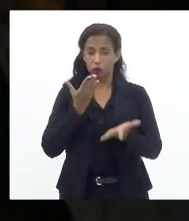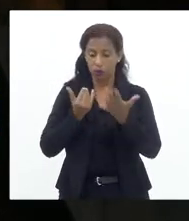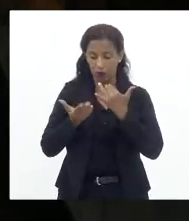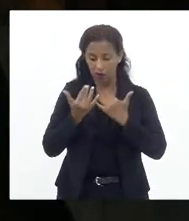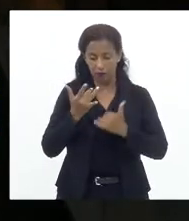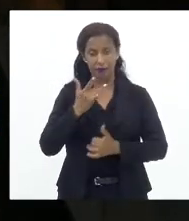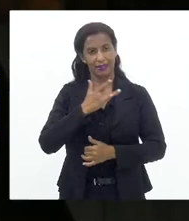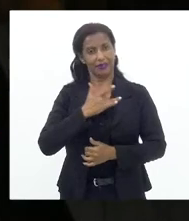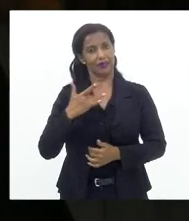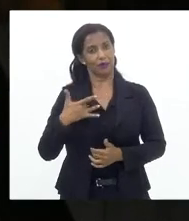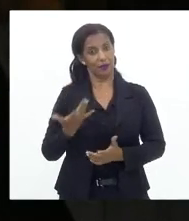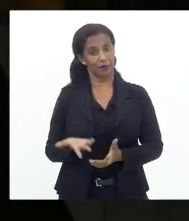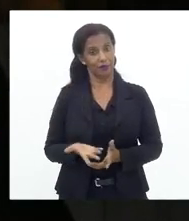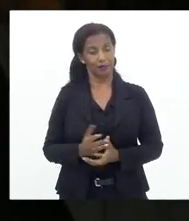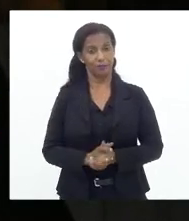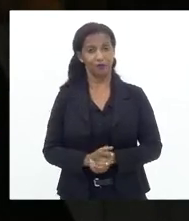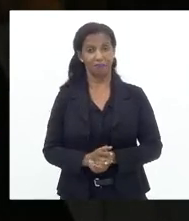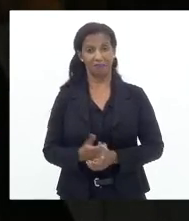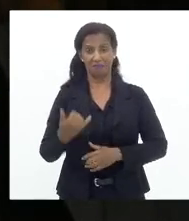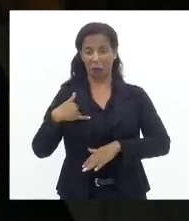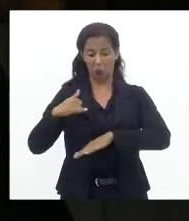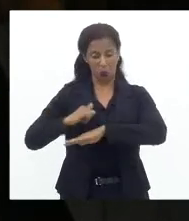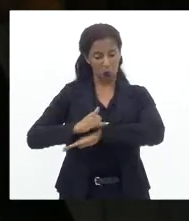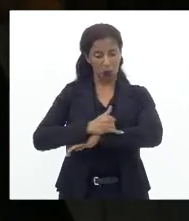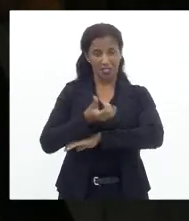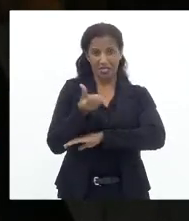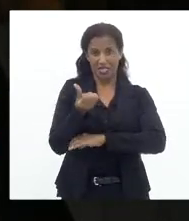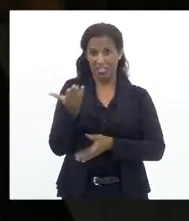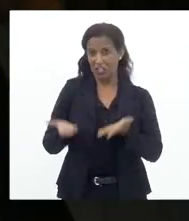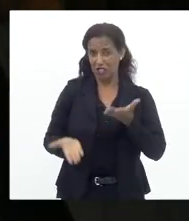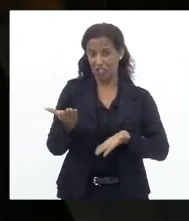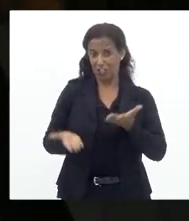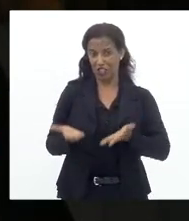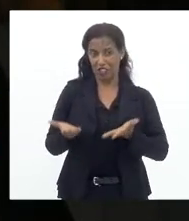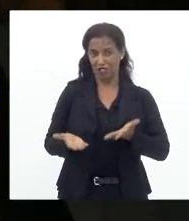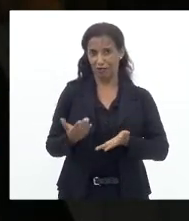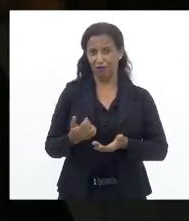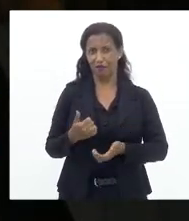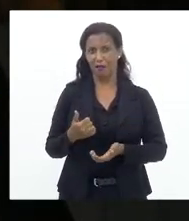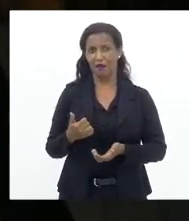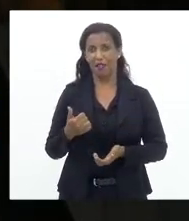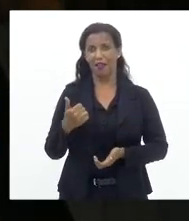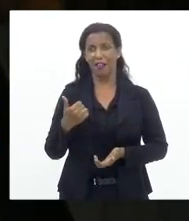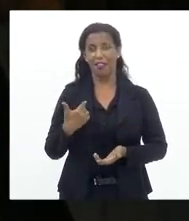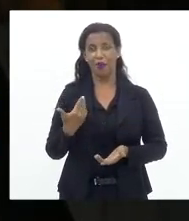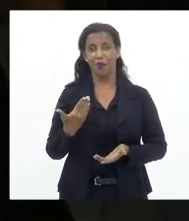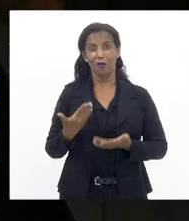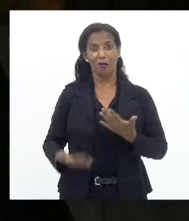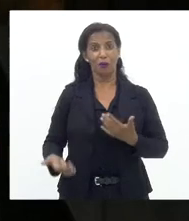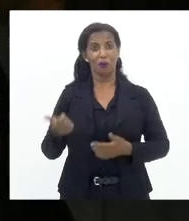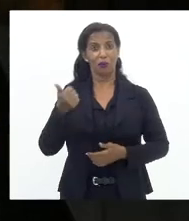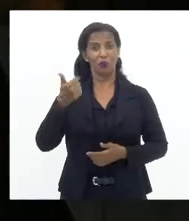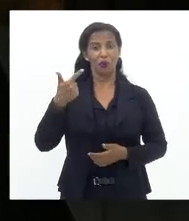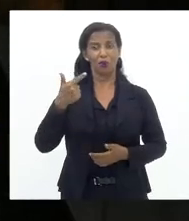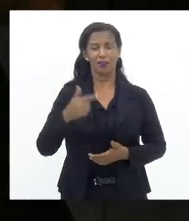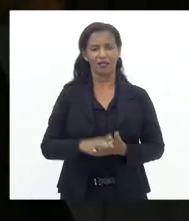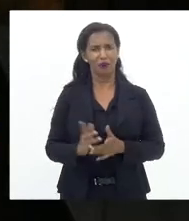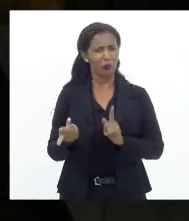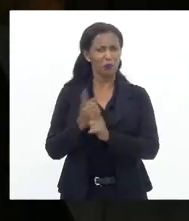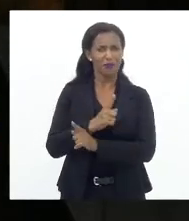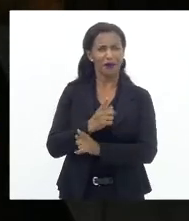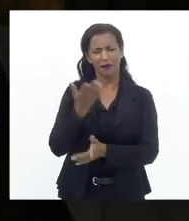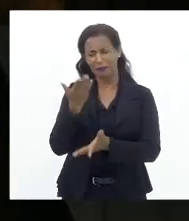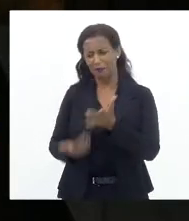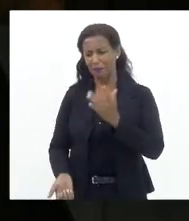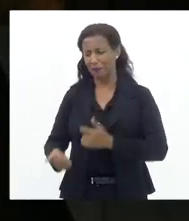saudável e não engordei 6 kg e meio perdi 12 e ao